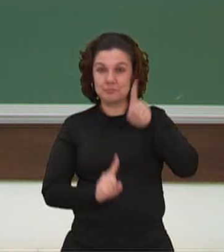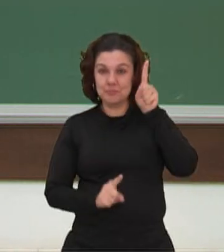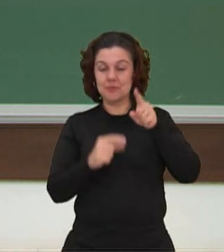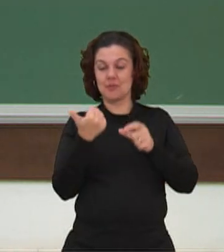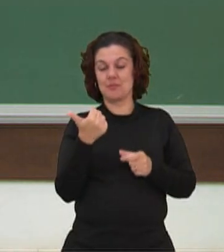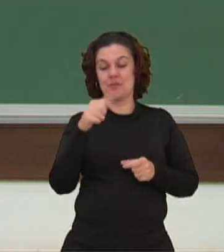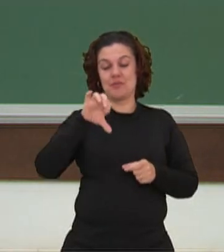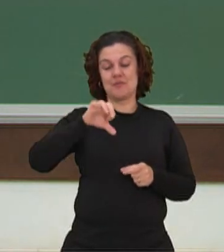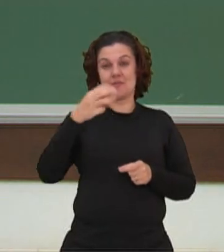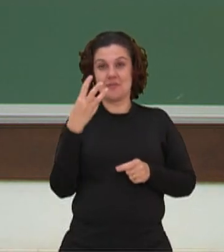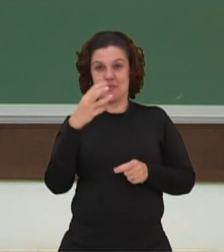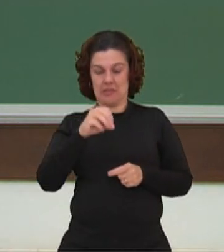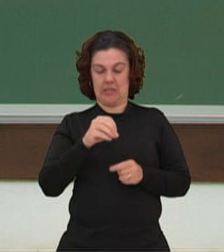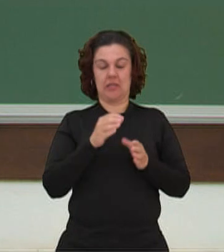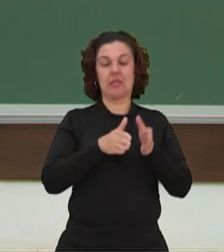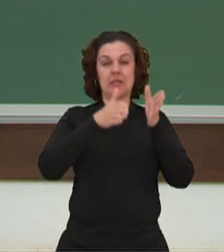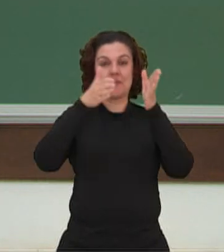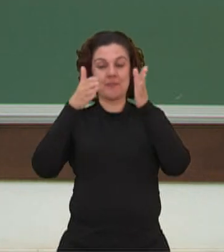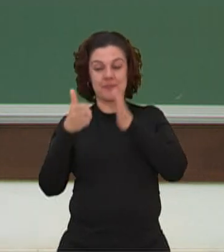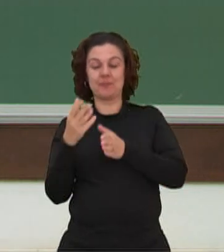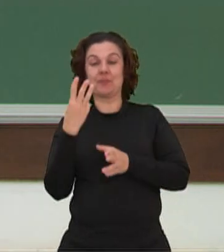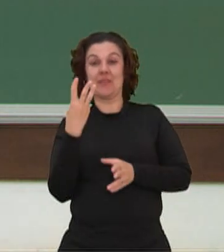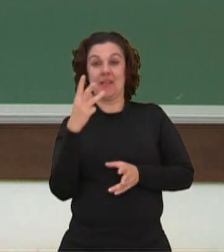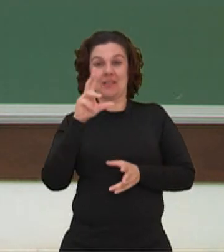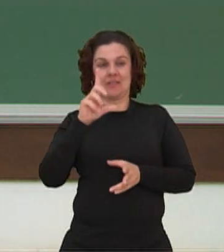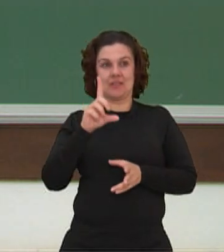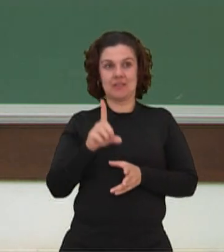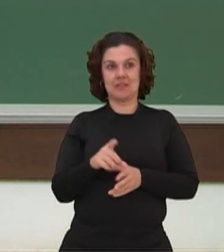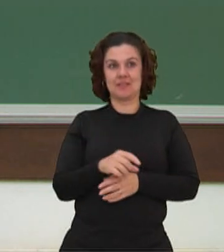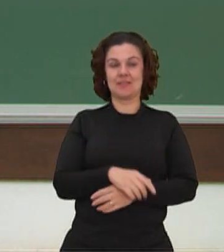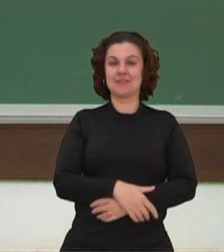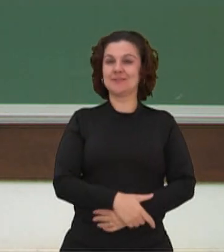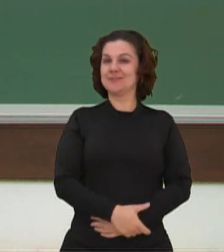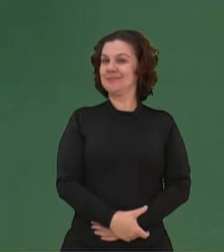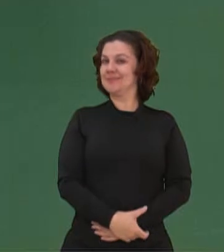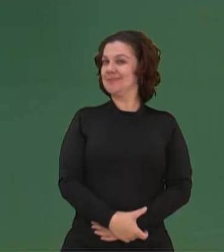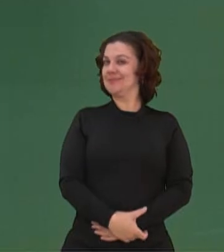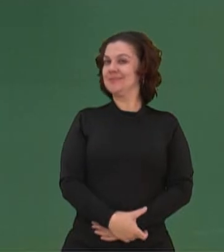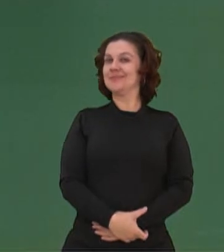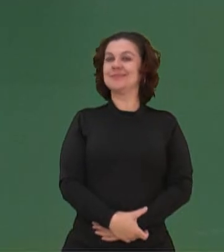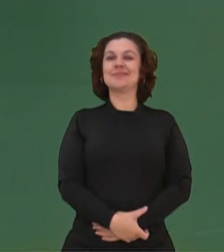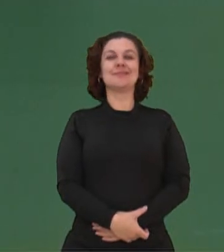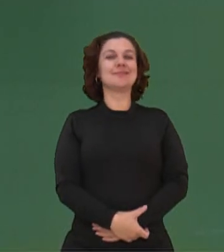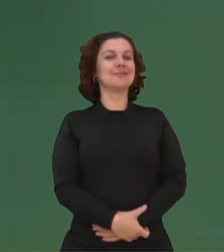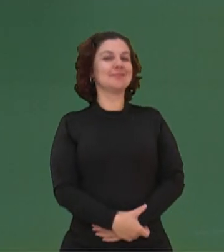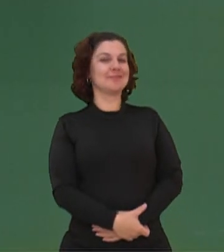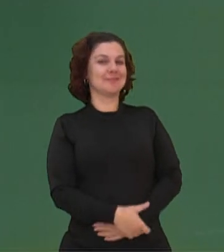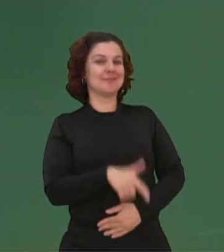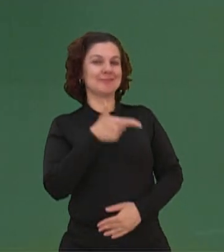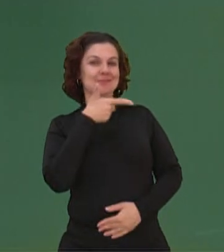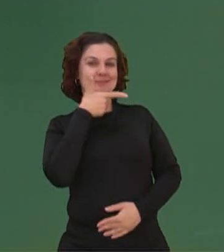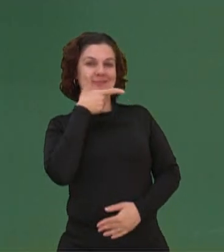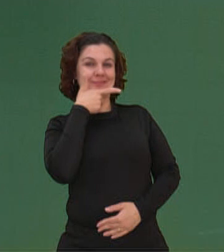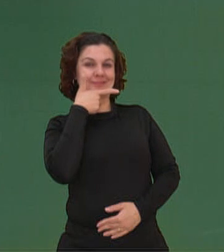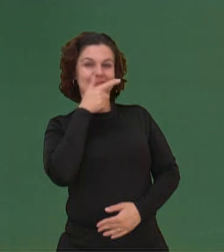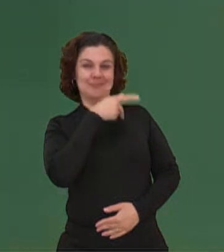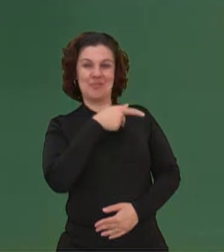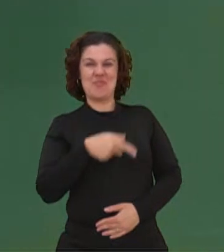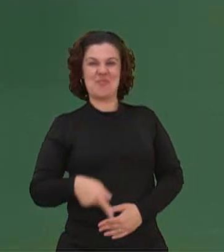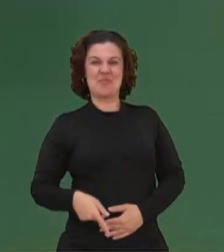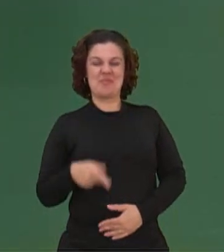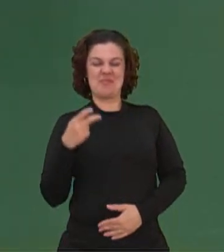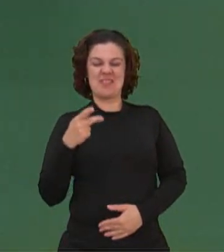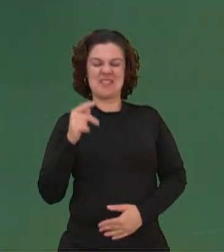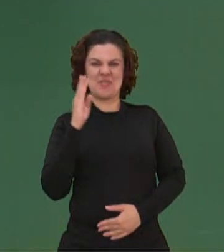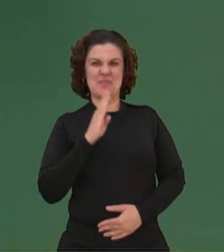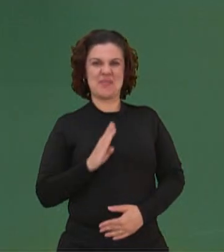de 1930. No ano de 31, você tem esse Getúlio sorrindo à vontade, feliz, presidente do Brasil.